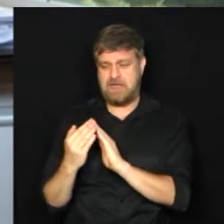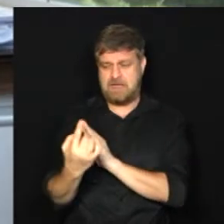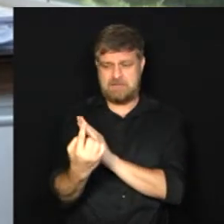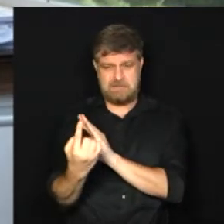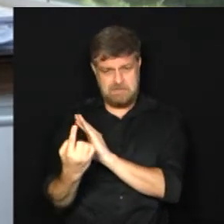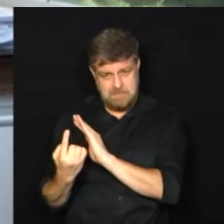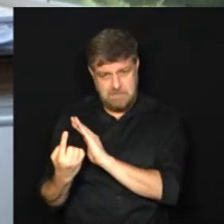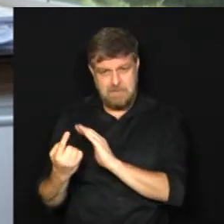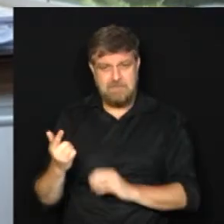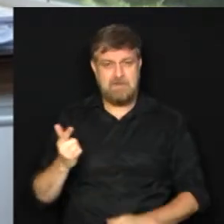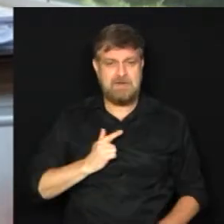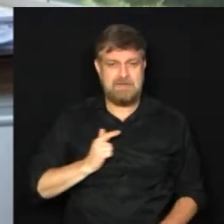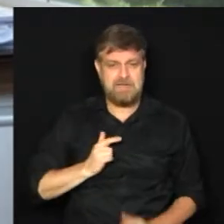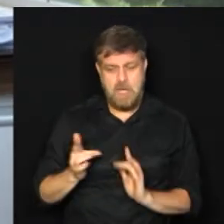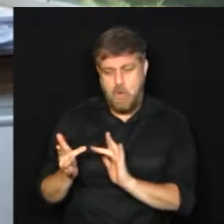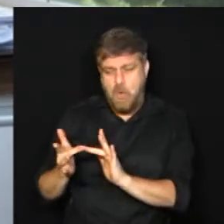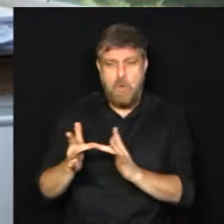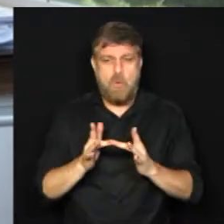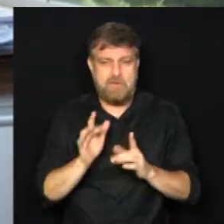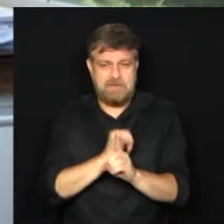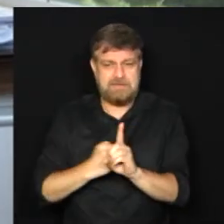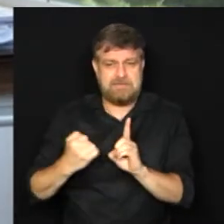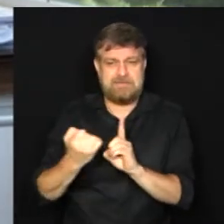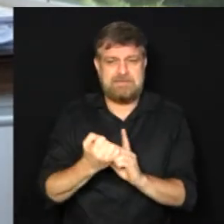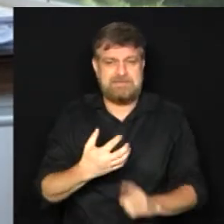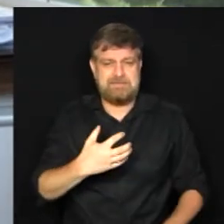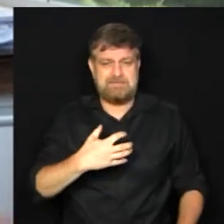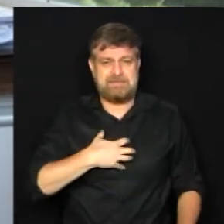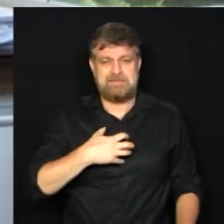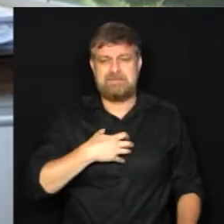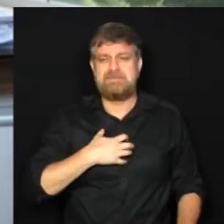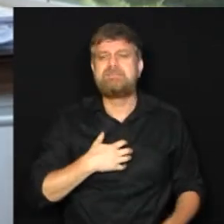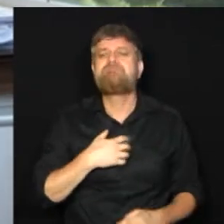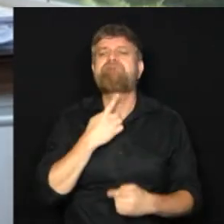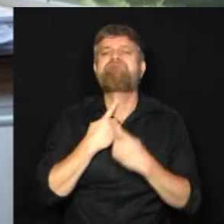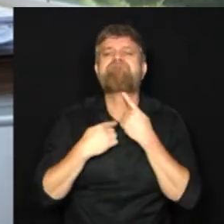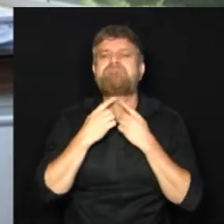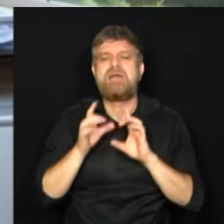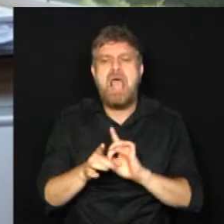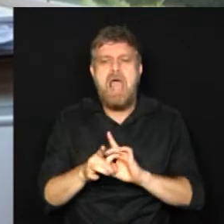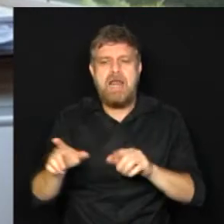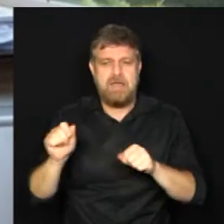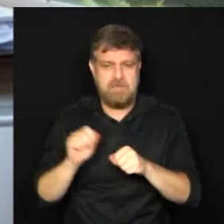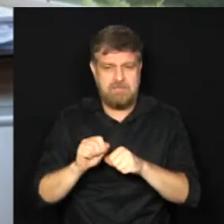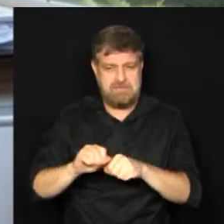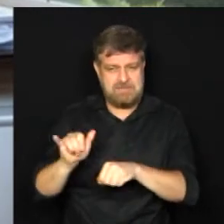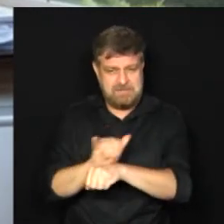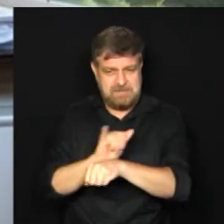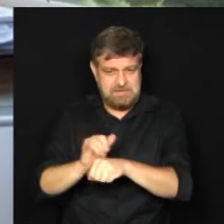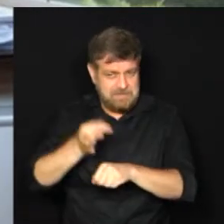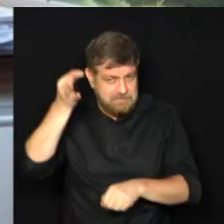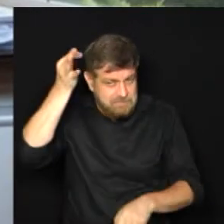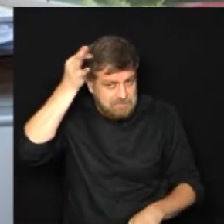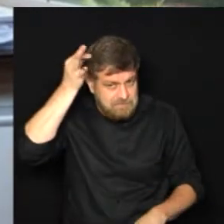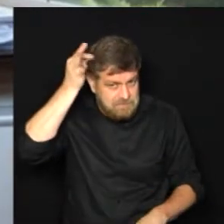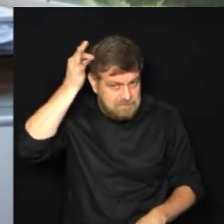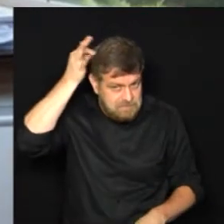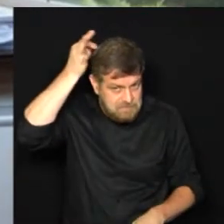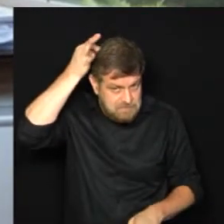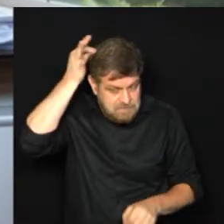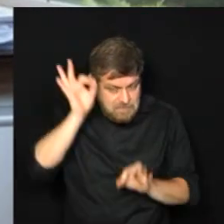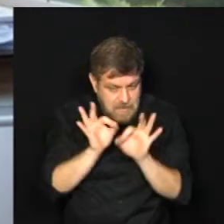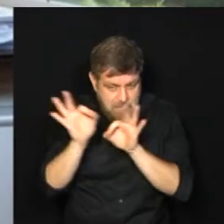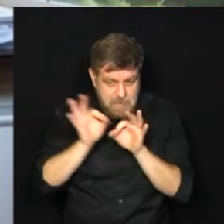casa com isso com menos contato social ela se sentem mais à vontade para realizar um procedimento sem que as pessoas percebam